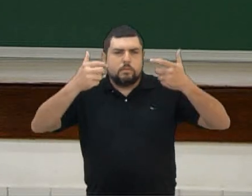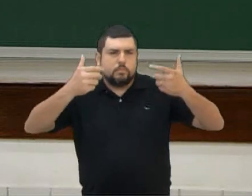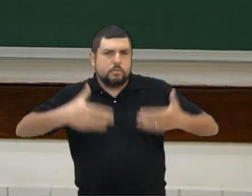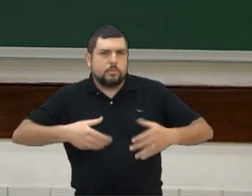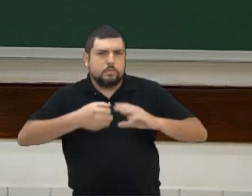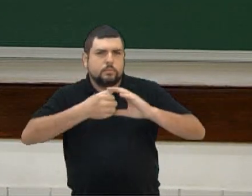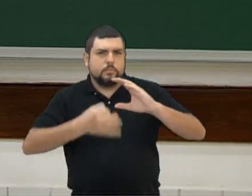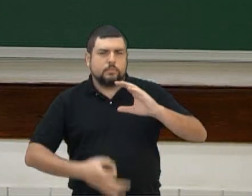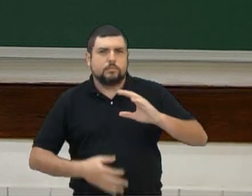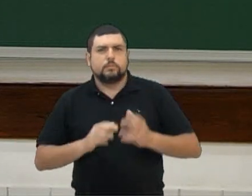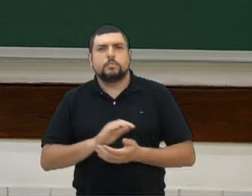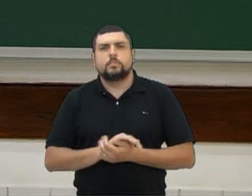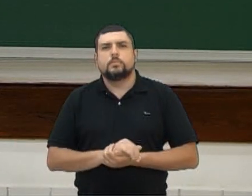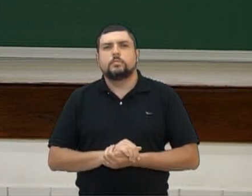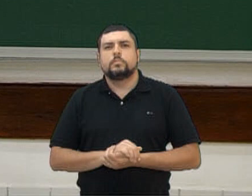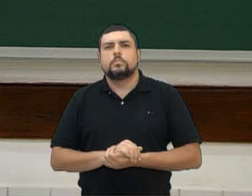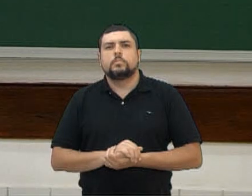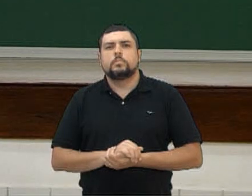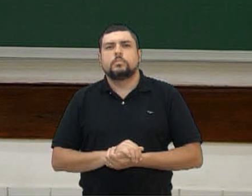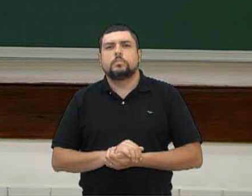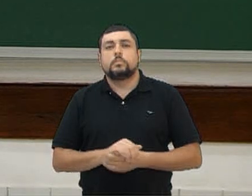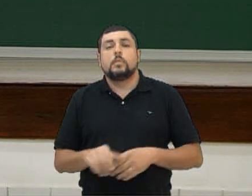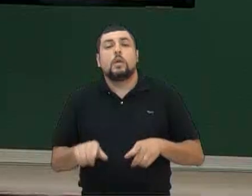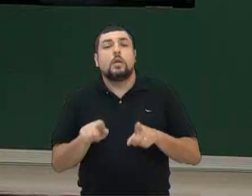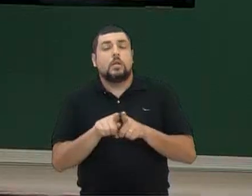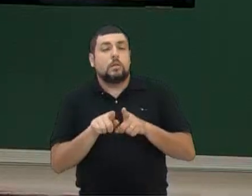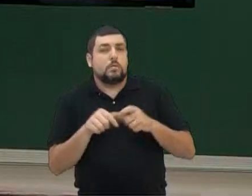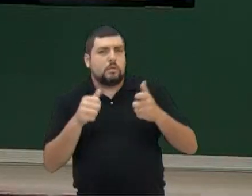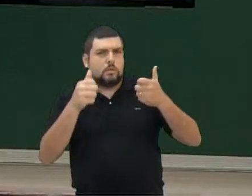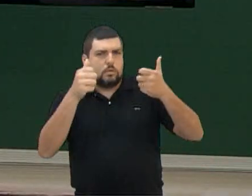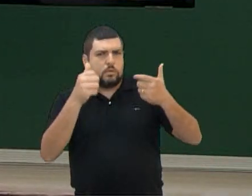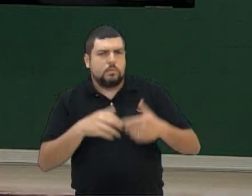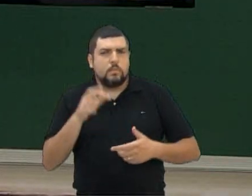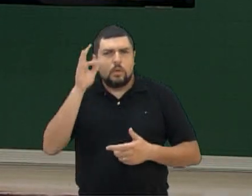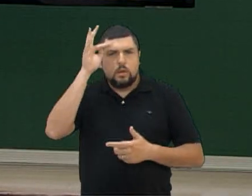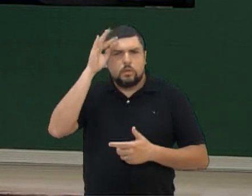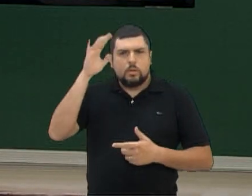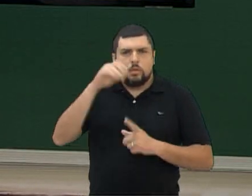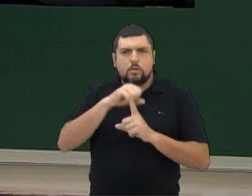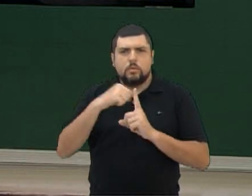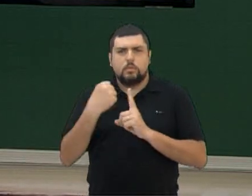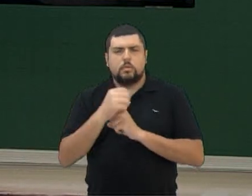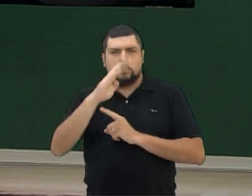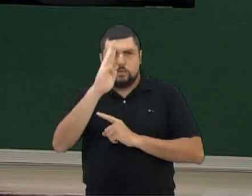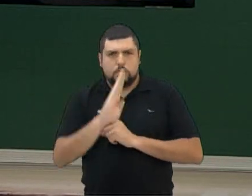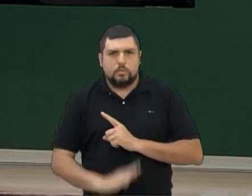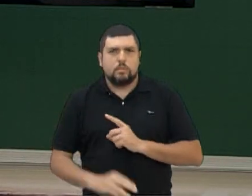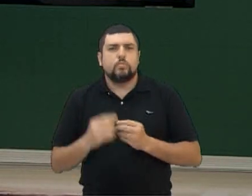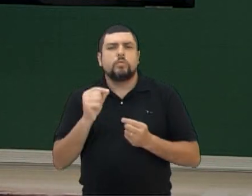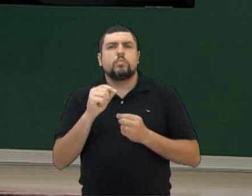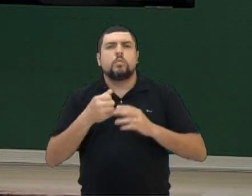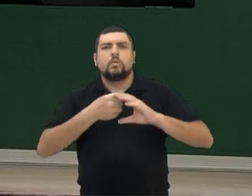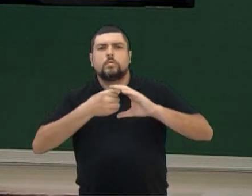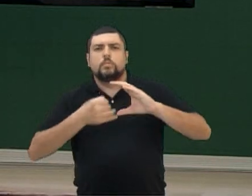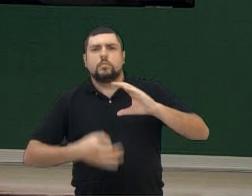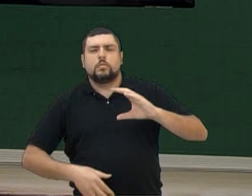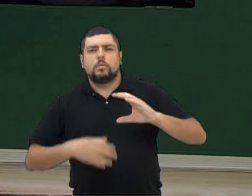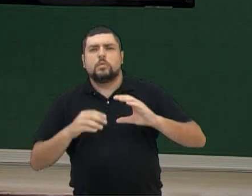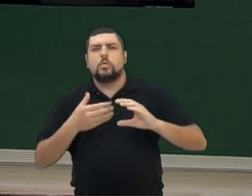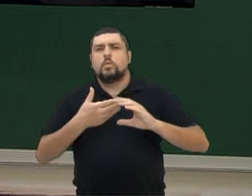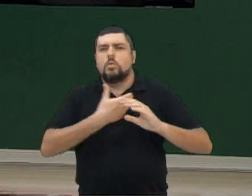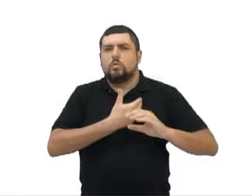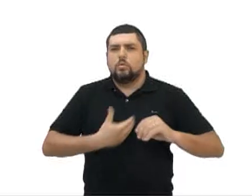citadas. Também articulamos a teoria social brasileira com as características fundamentais dos governos